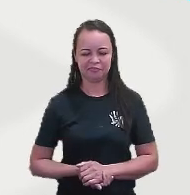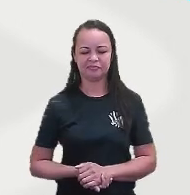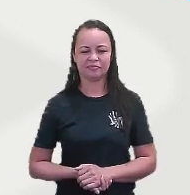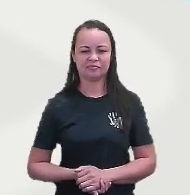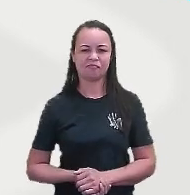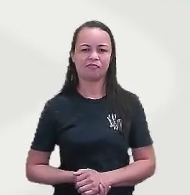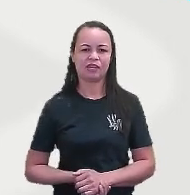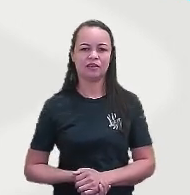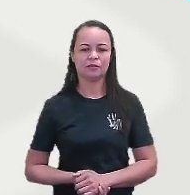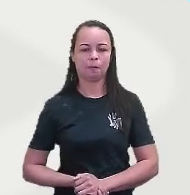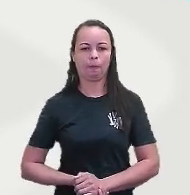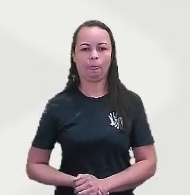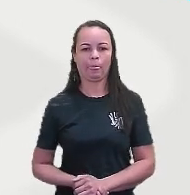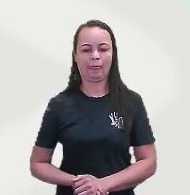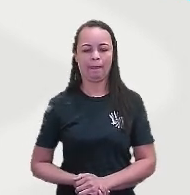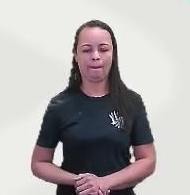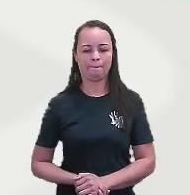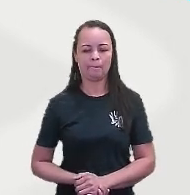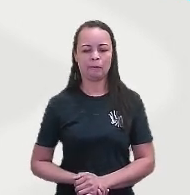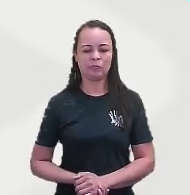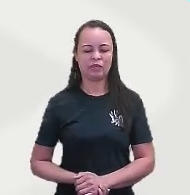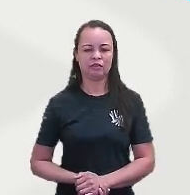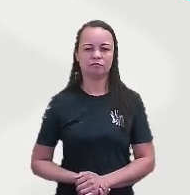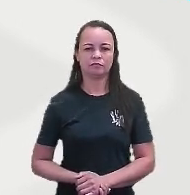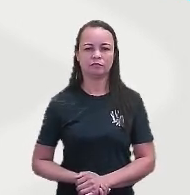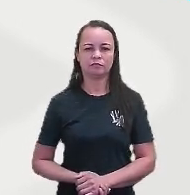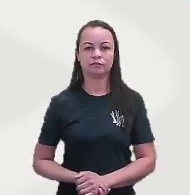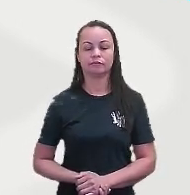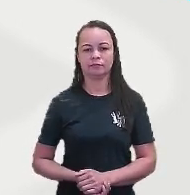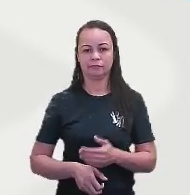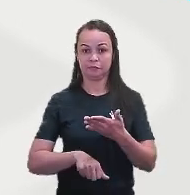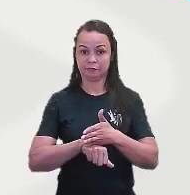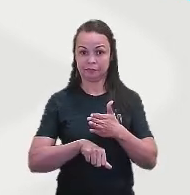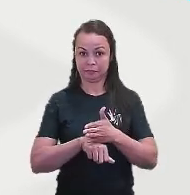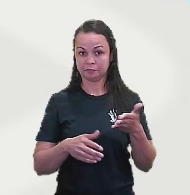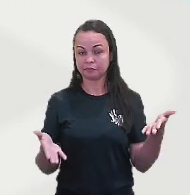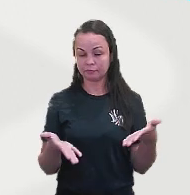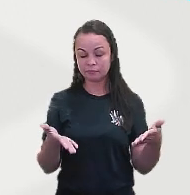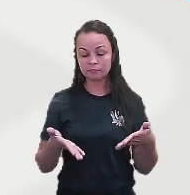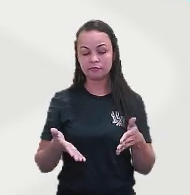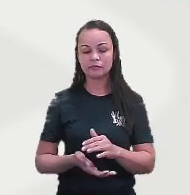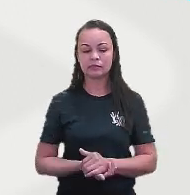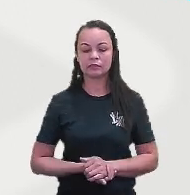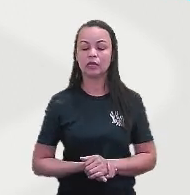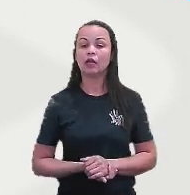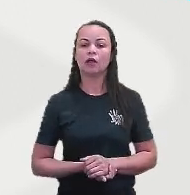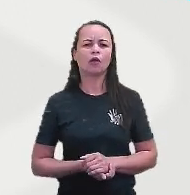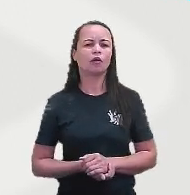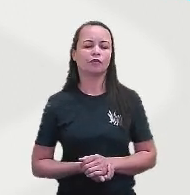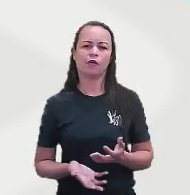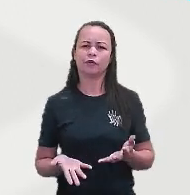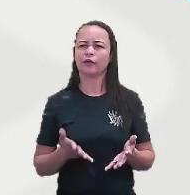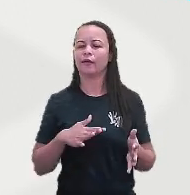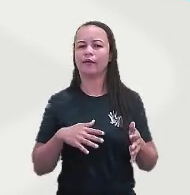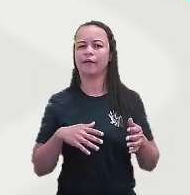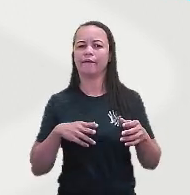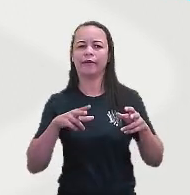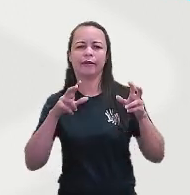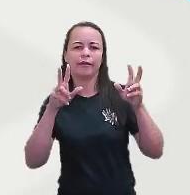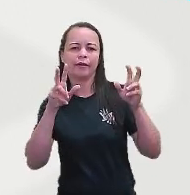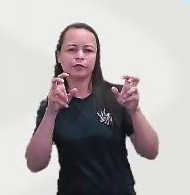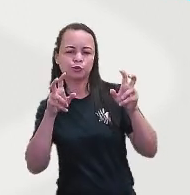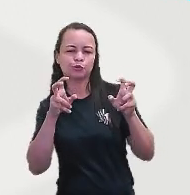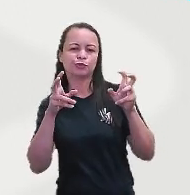Muito bem, então vamos lá. Vamos praticar agora, porque qualquer exercício, aliás, qualquer